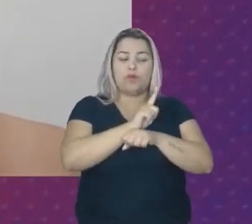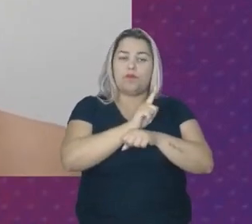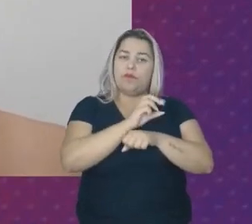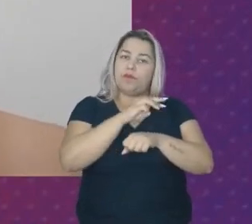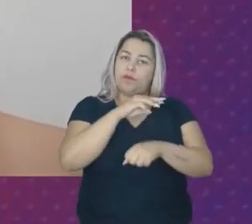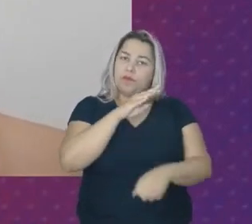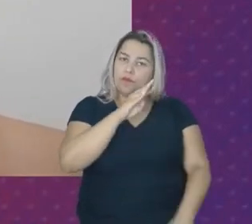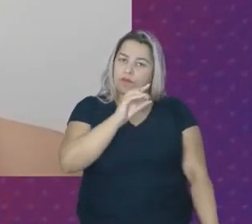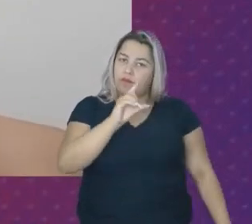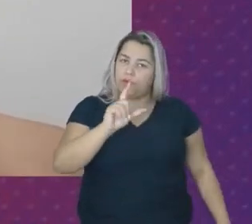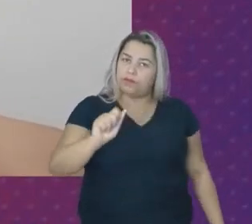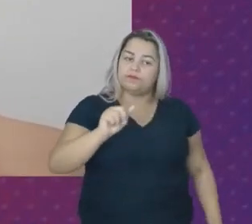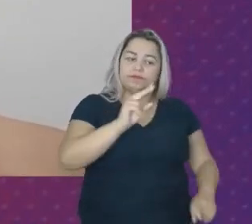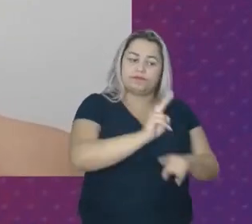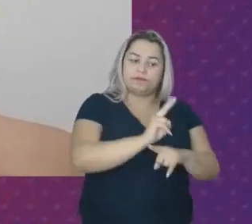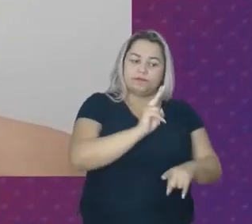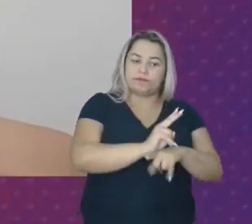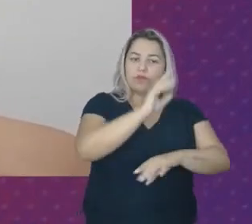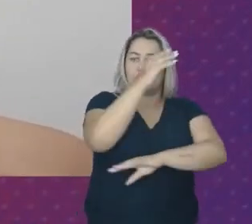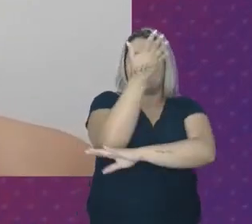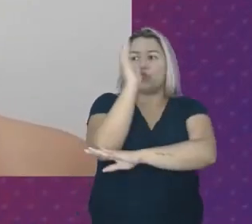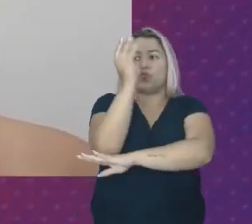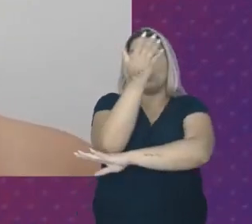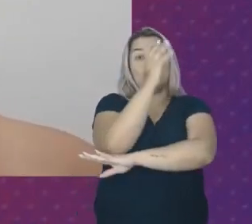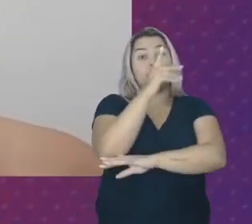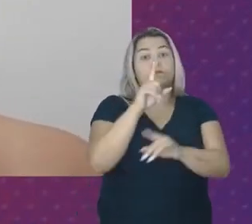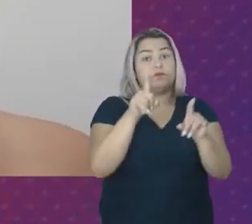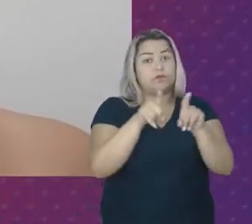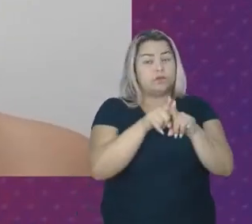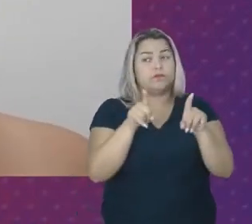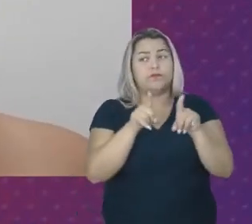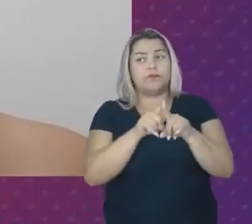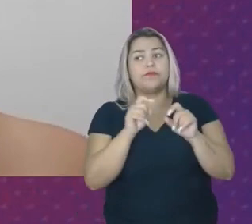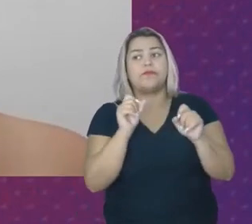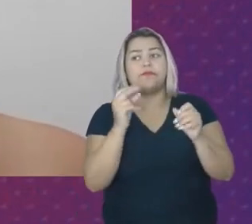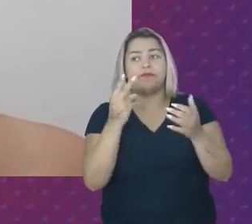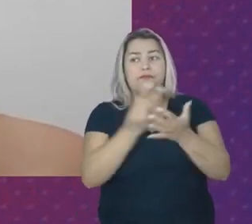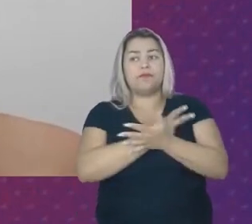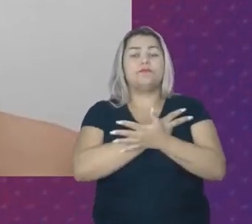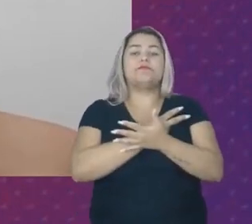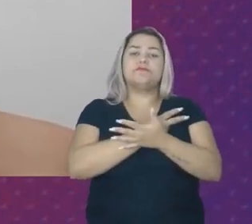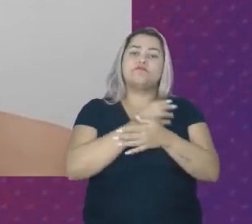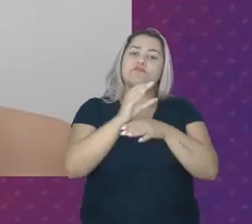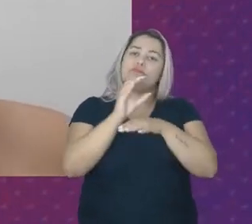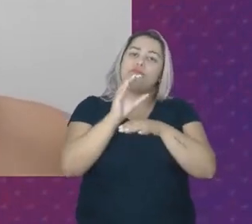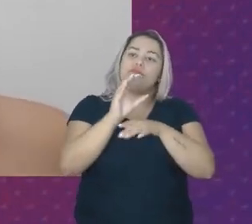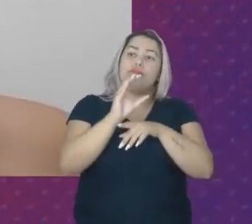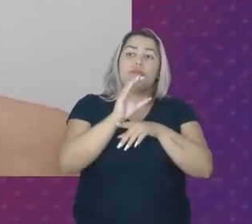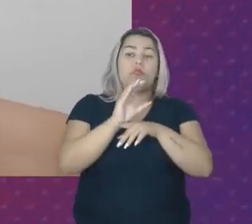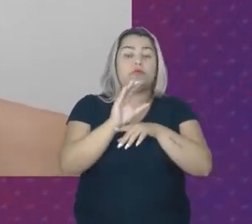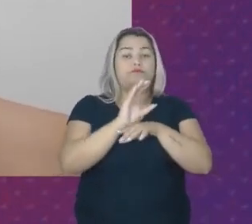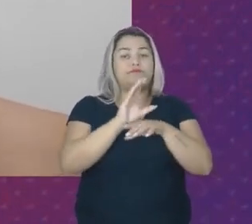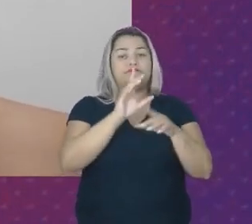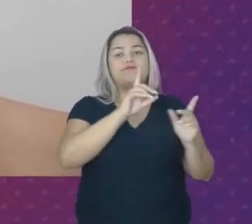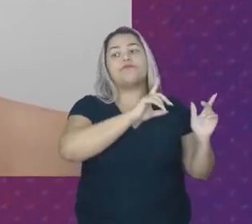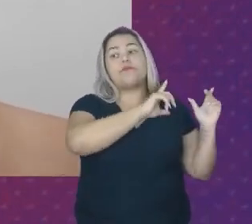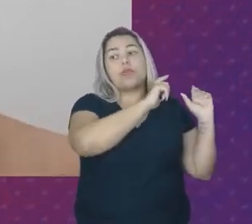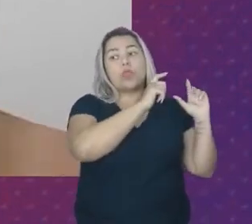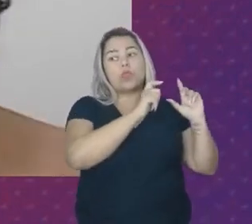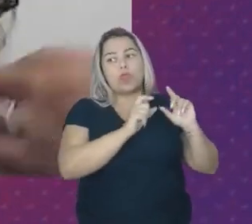da preservação e de como isso se constitui na construção da sua